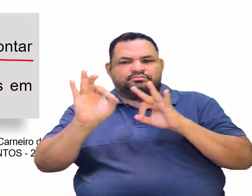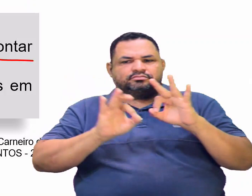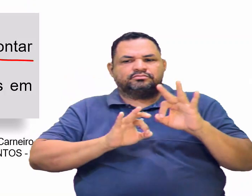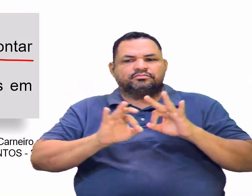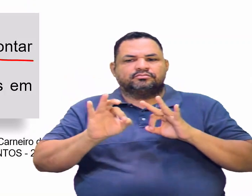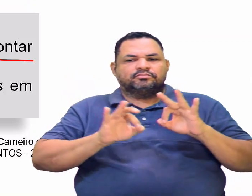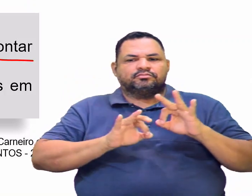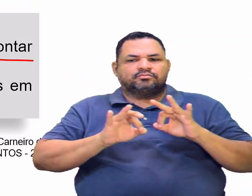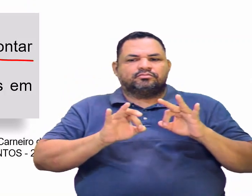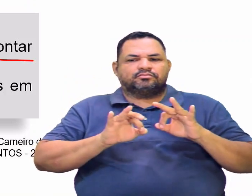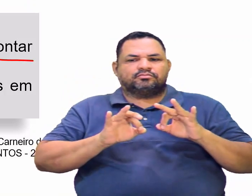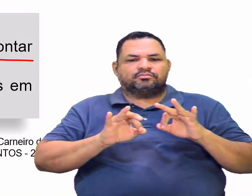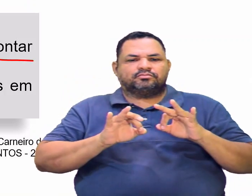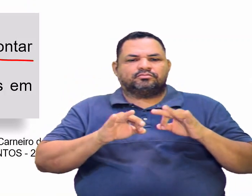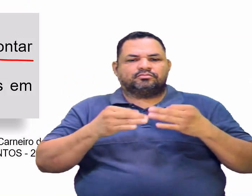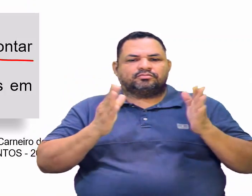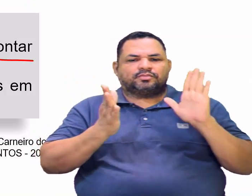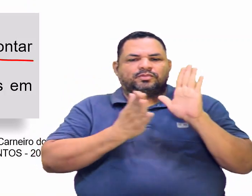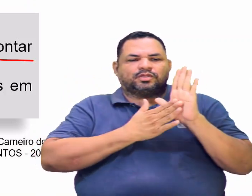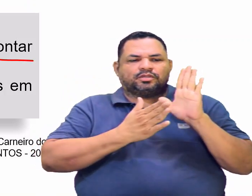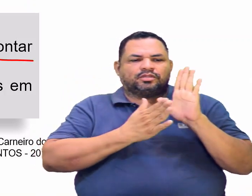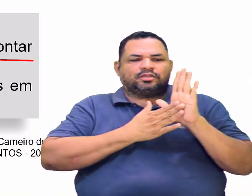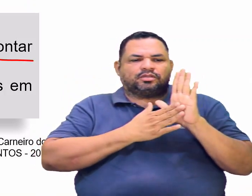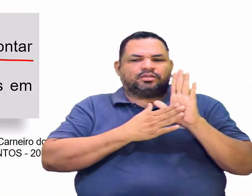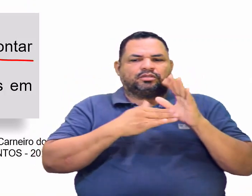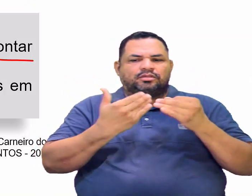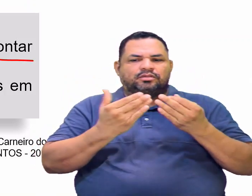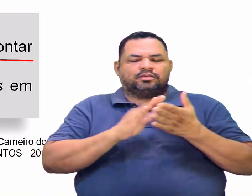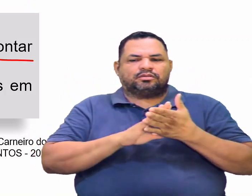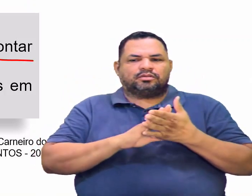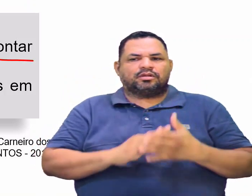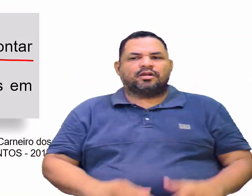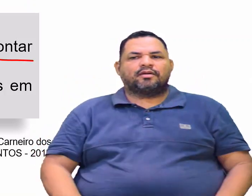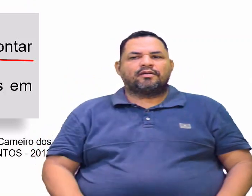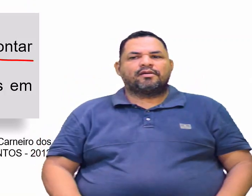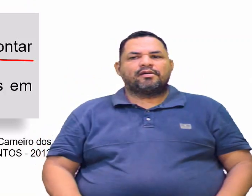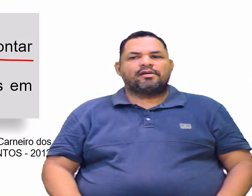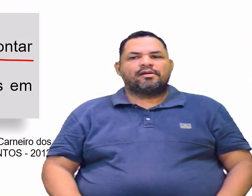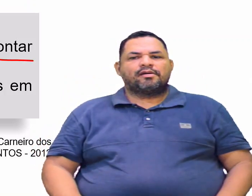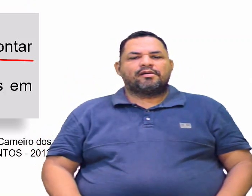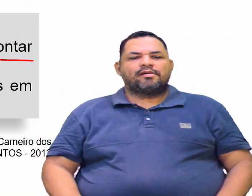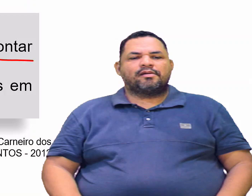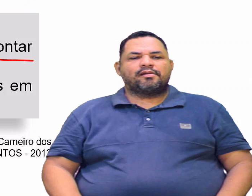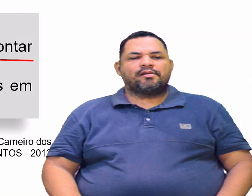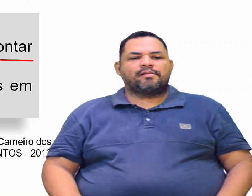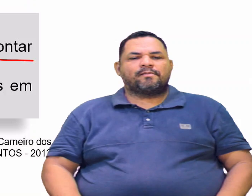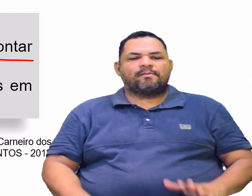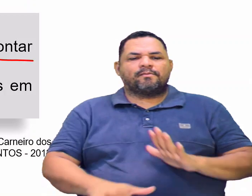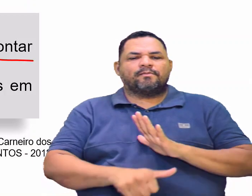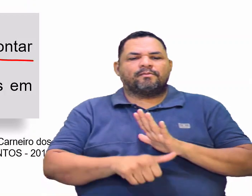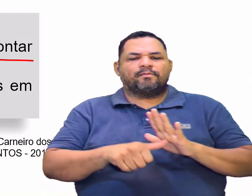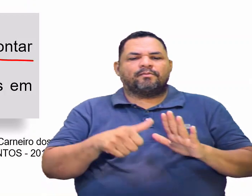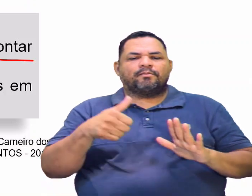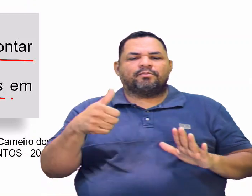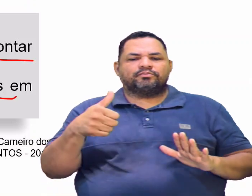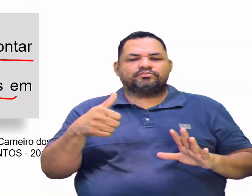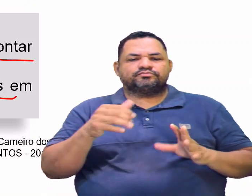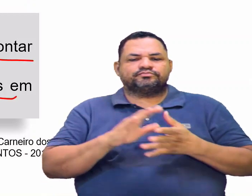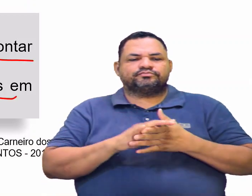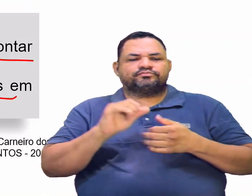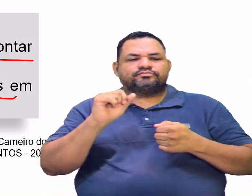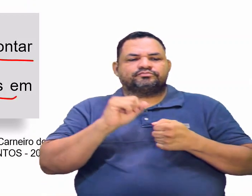propostas, outras sofisticações. Com isso, as primeiras exibições